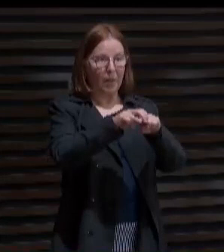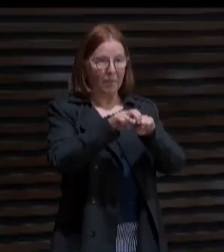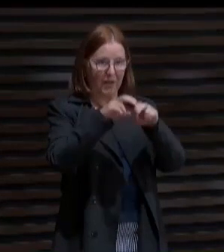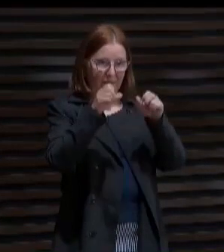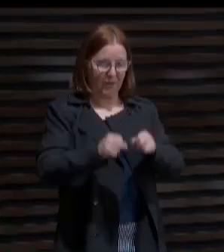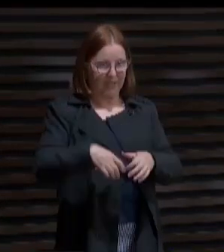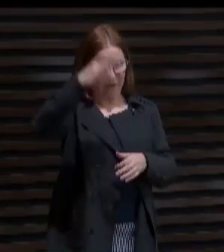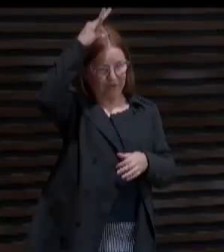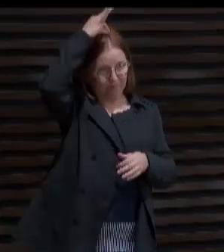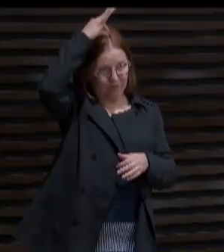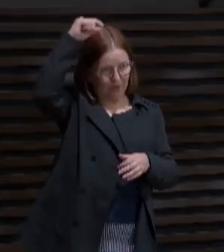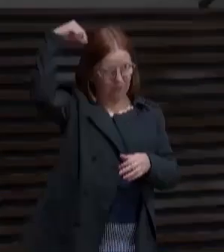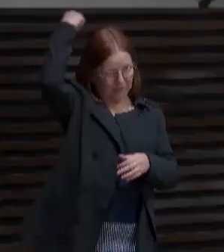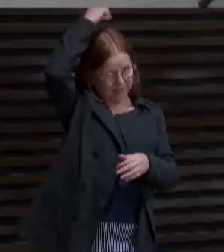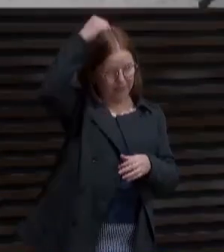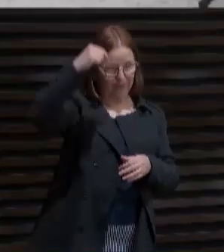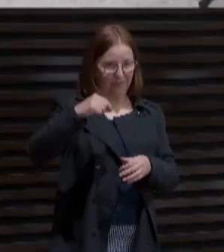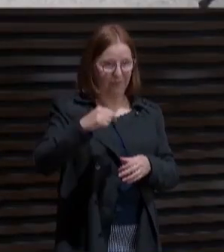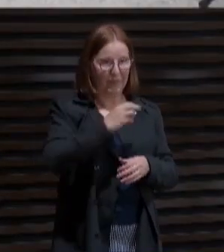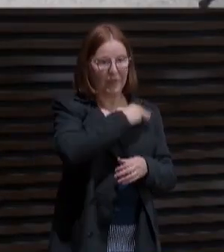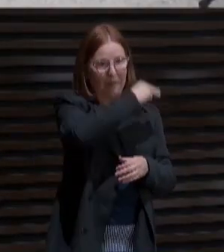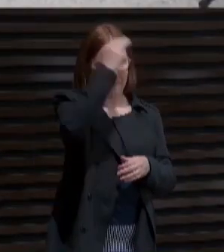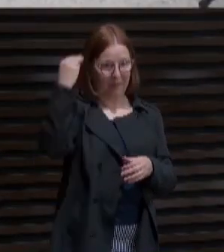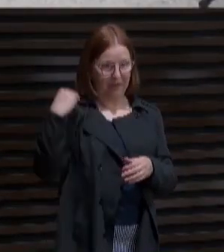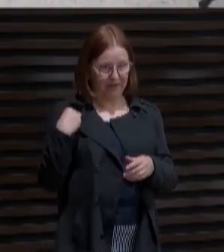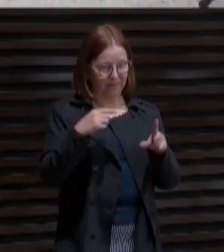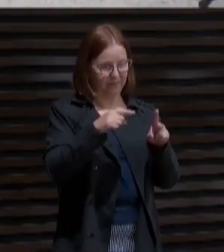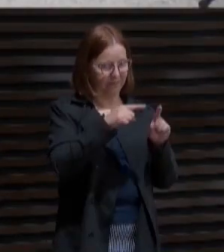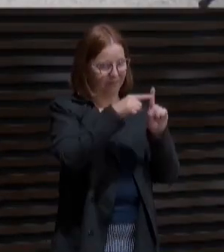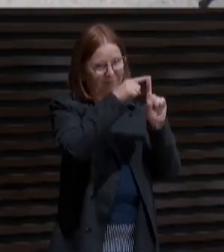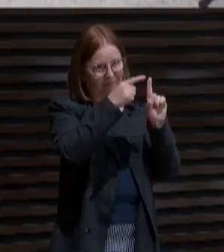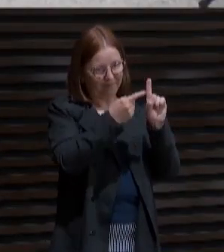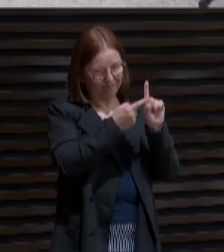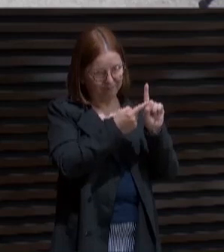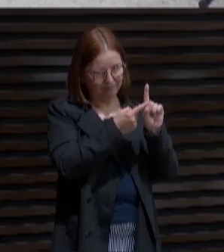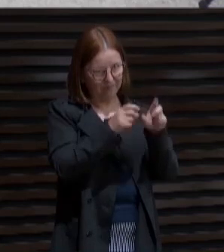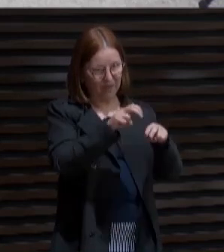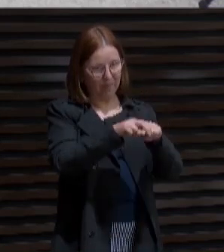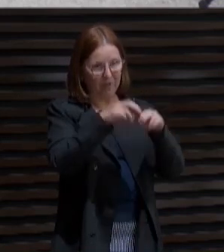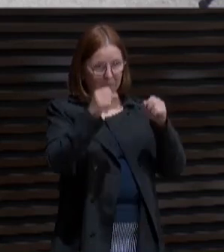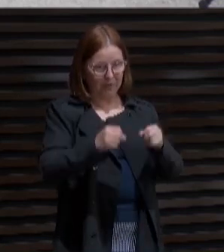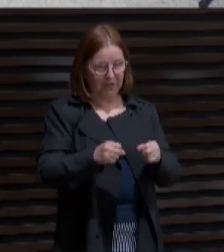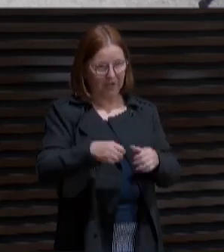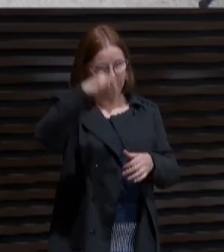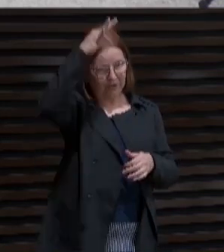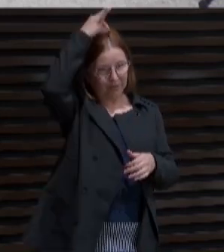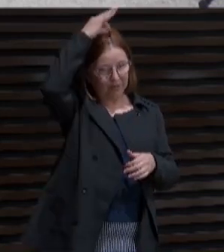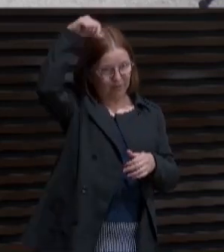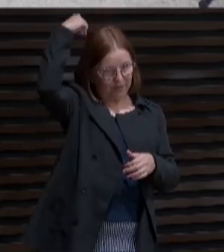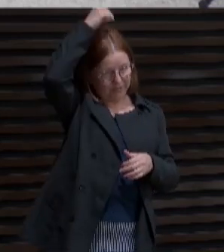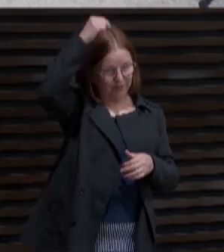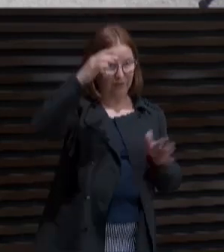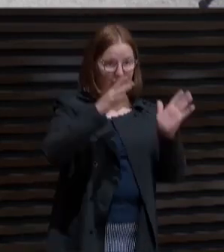Maria engravidou pelo poder do Espírito Santo. Então ele era homem, porque ele nasceu de